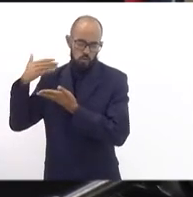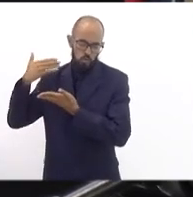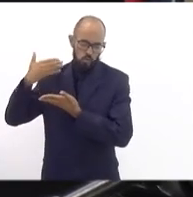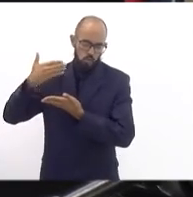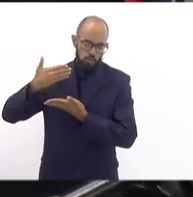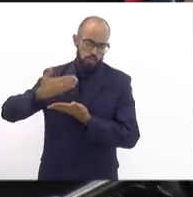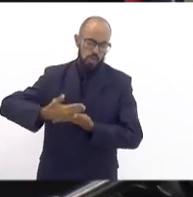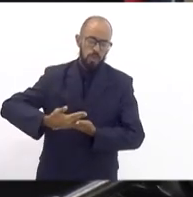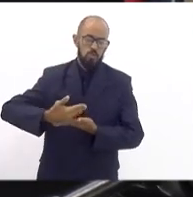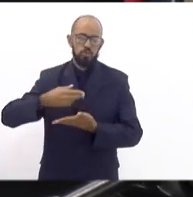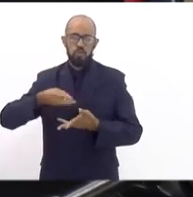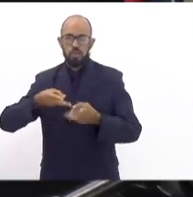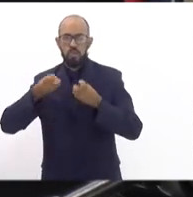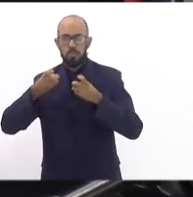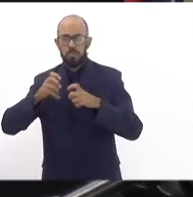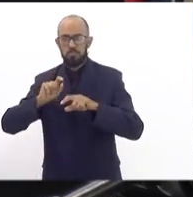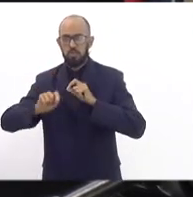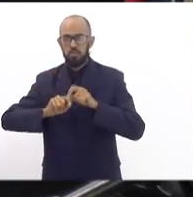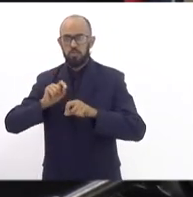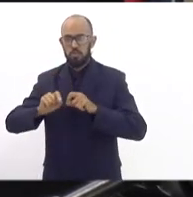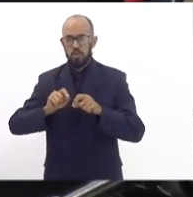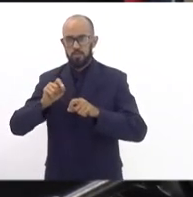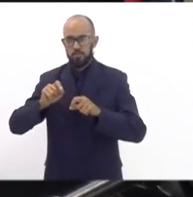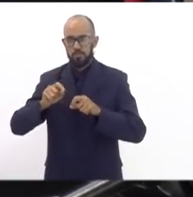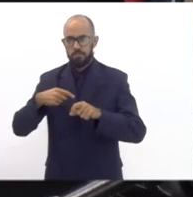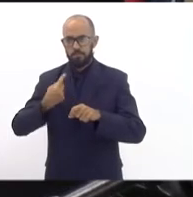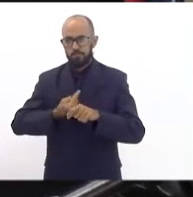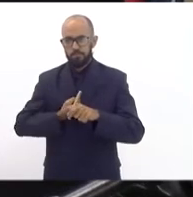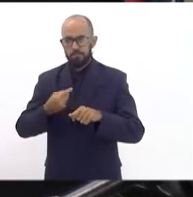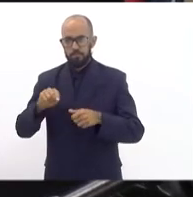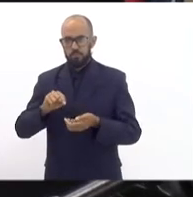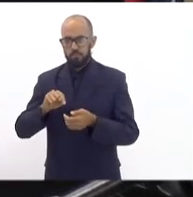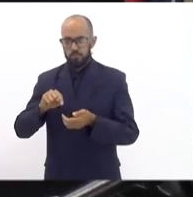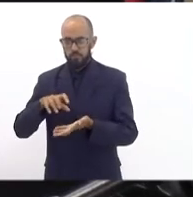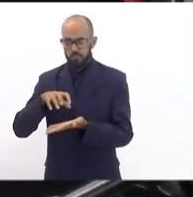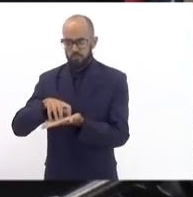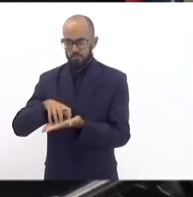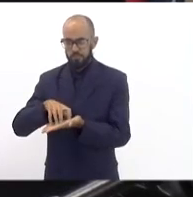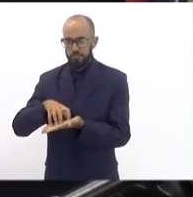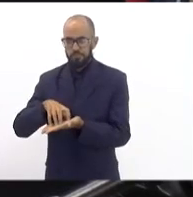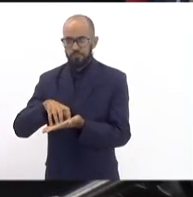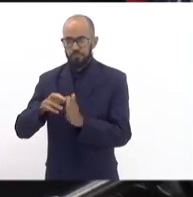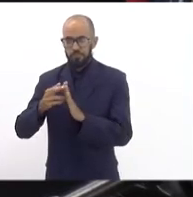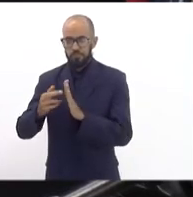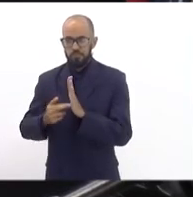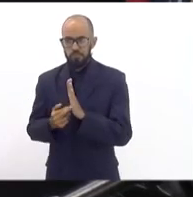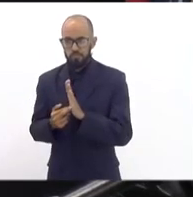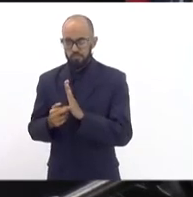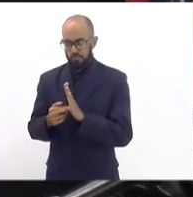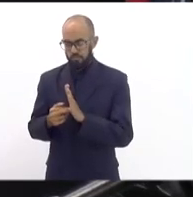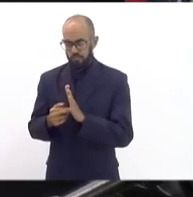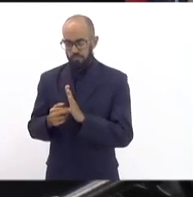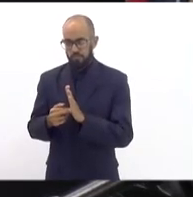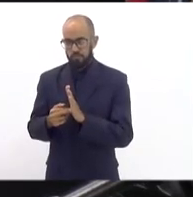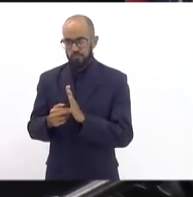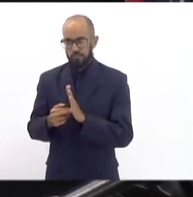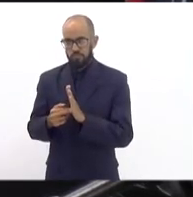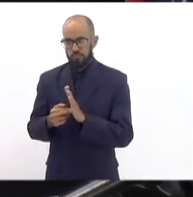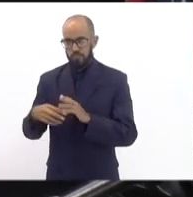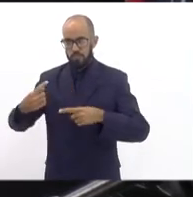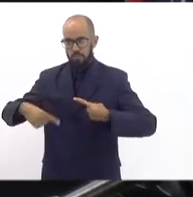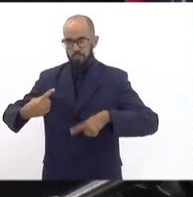nós temos visto que as nossas agências reguladoras, absolutamente politizadas